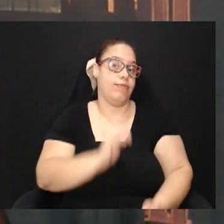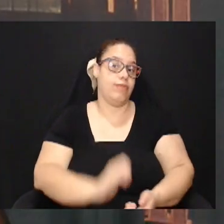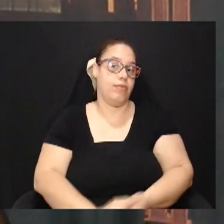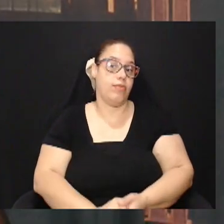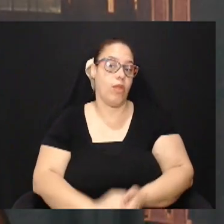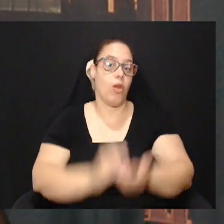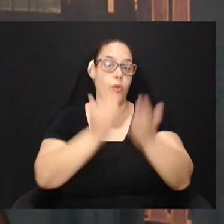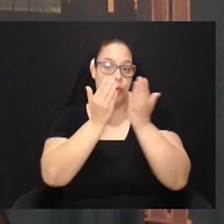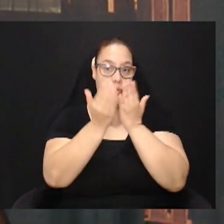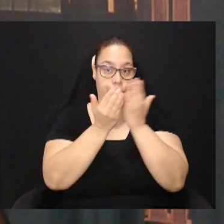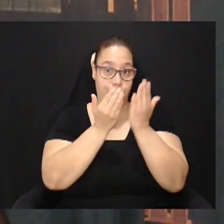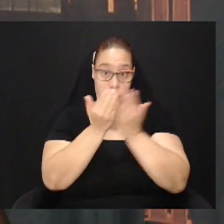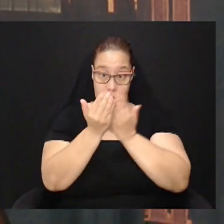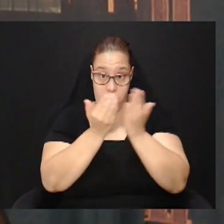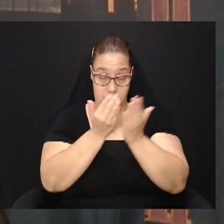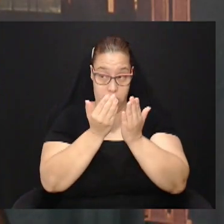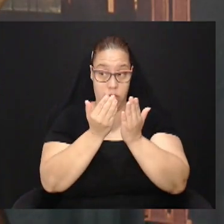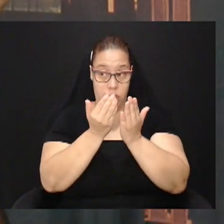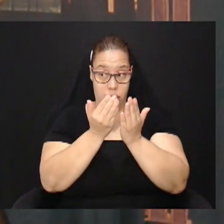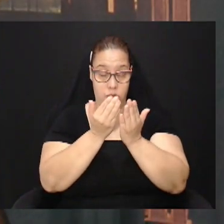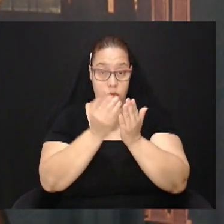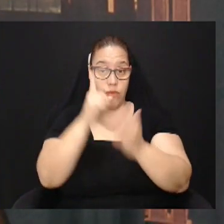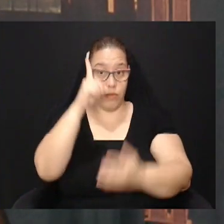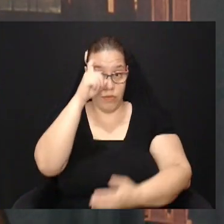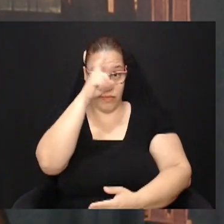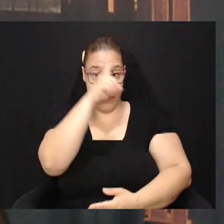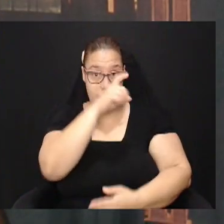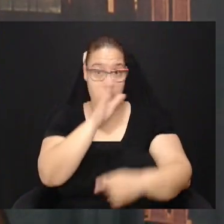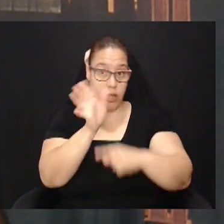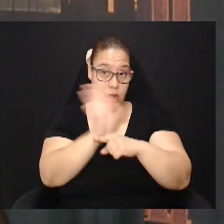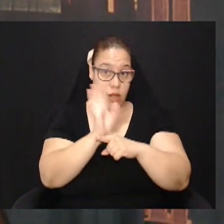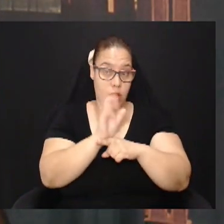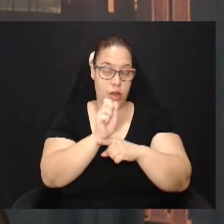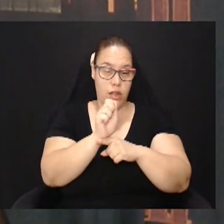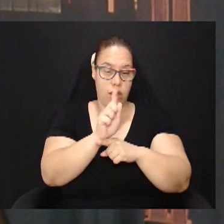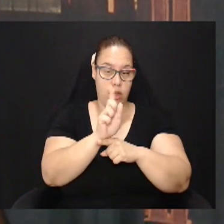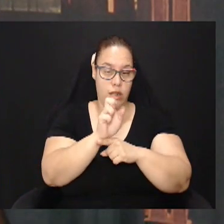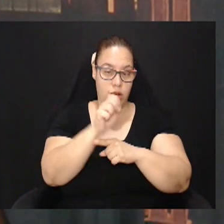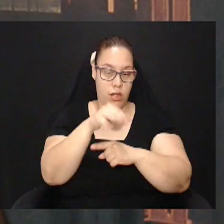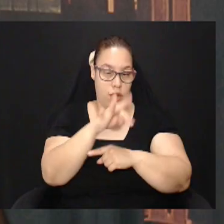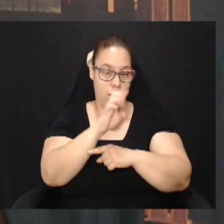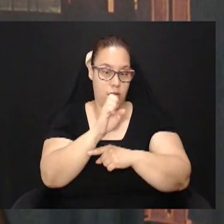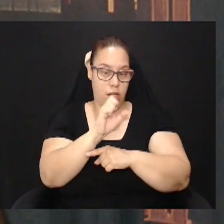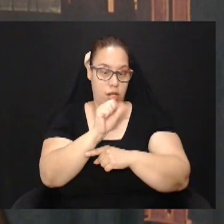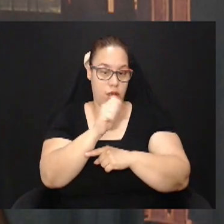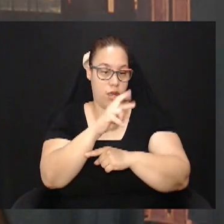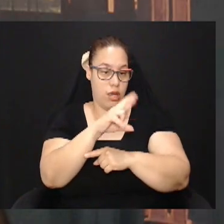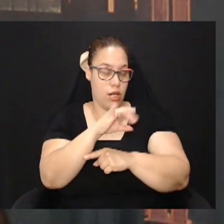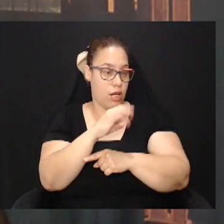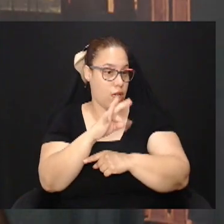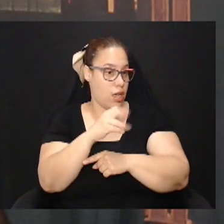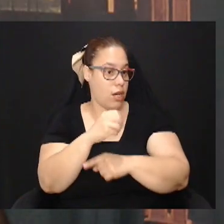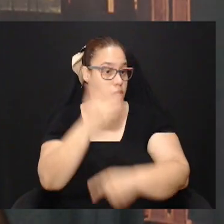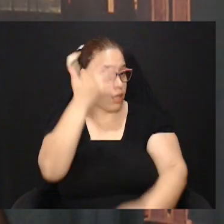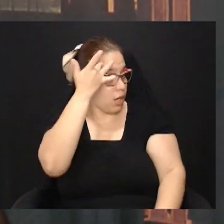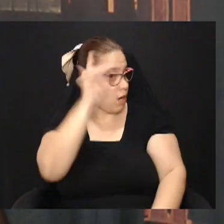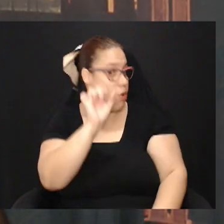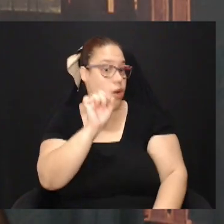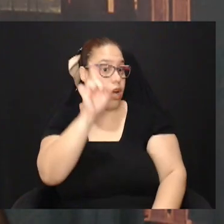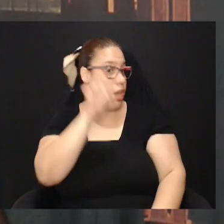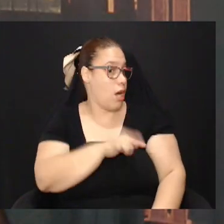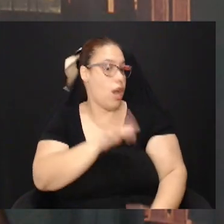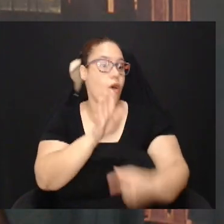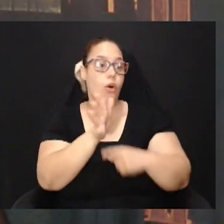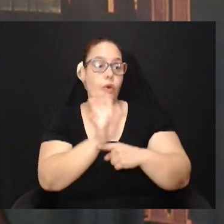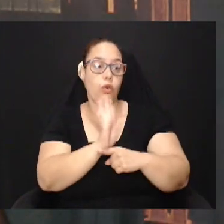tanto quanto complicado. Fui assistir o Agente Secreto, sem ter a menor ideia do que era o filme. Olha aí. E aí,